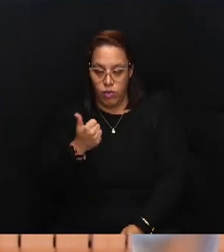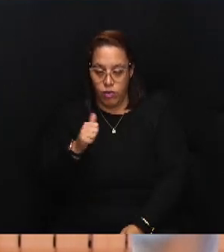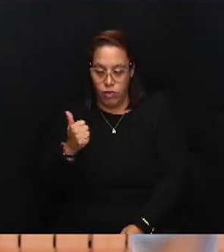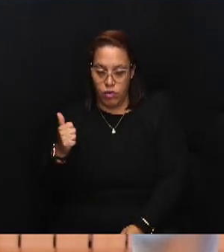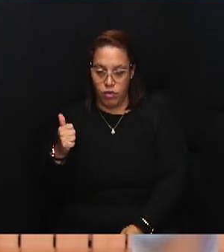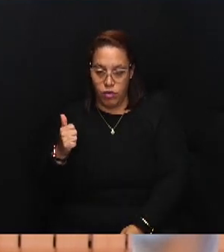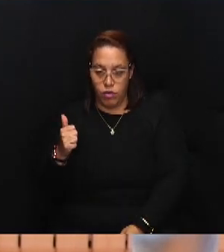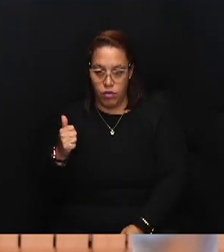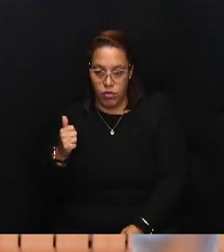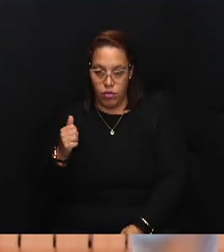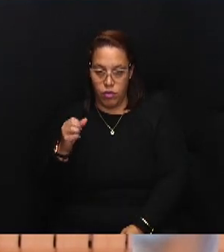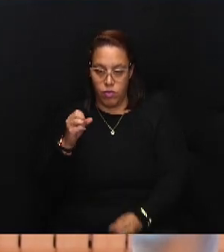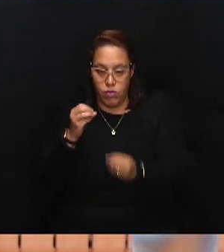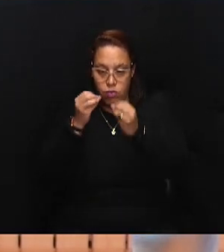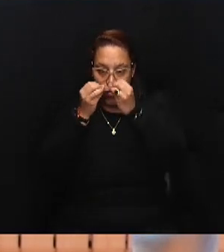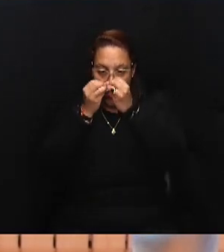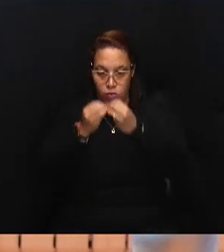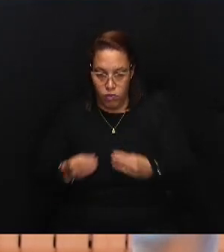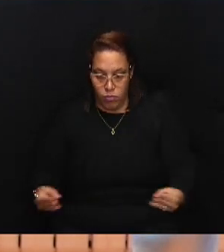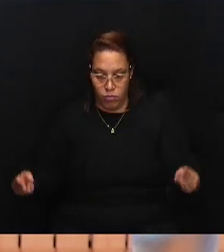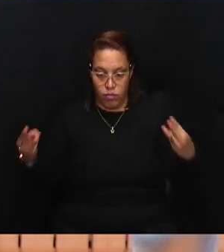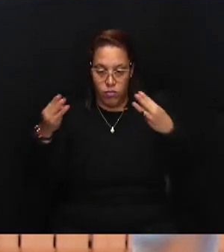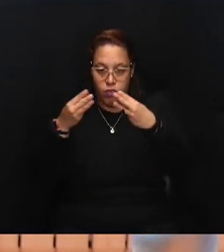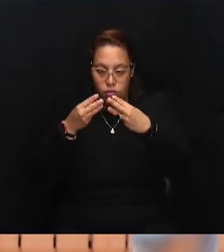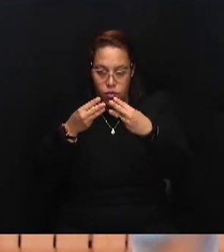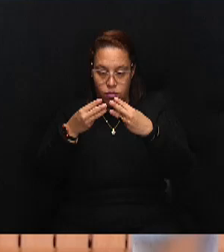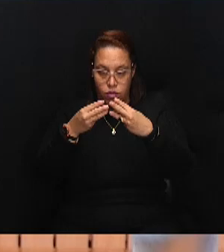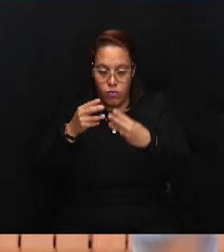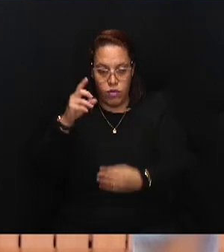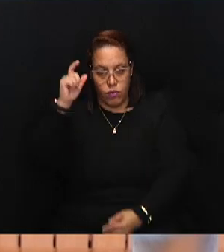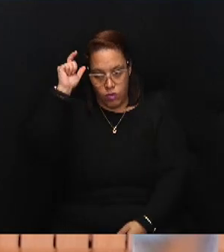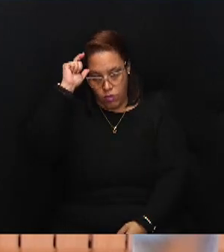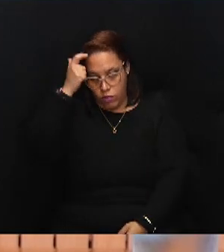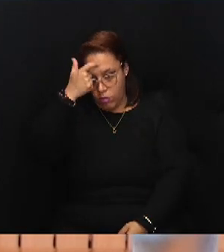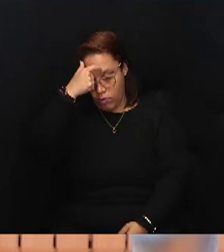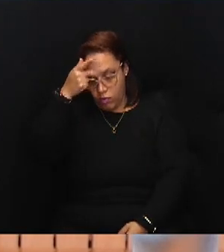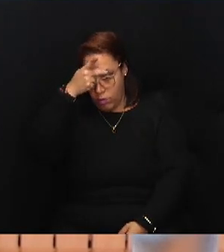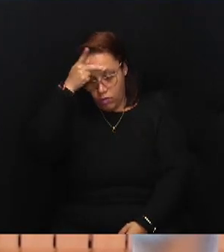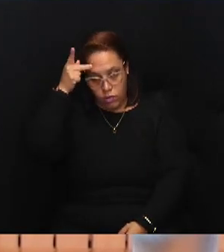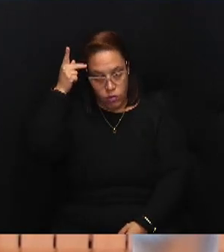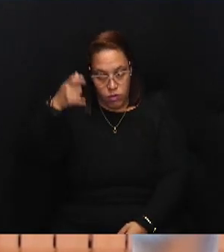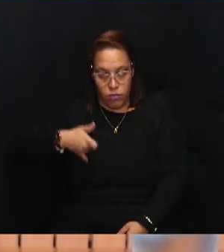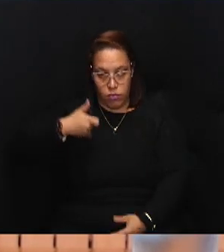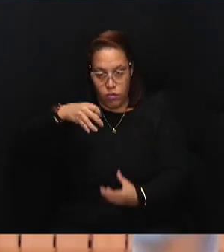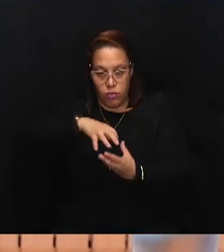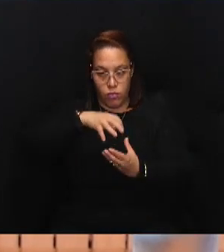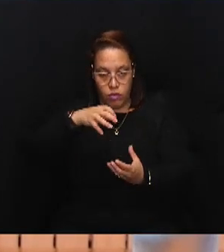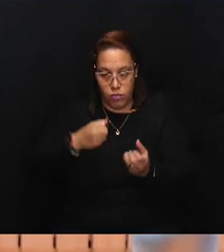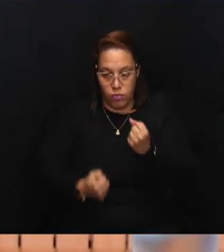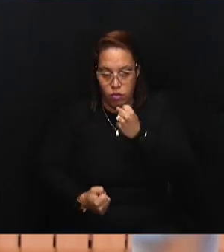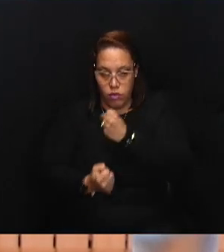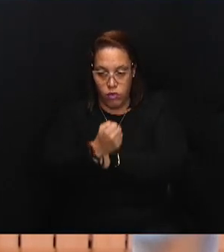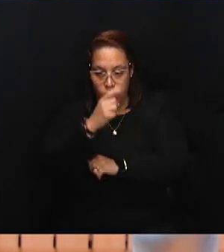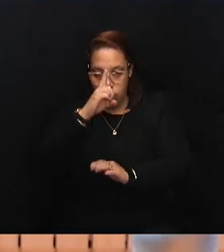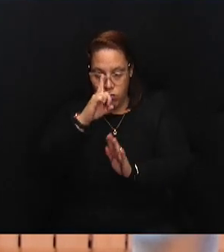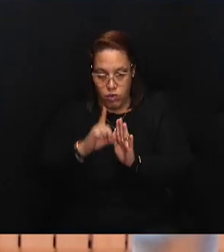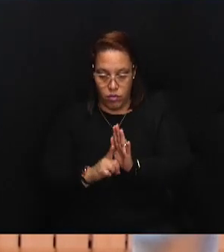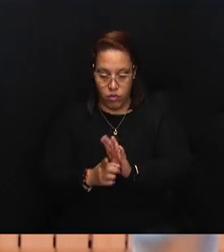Organização das Nações Unidas, para conscientizar sobre a violência contra a pessoa idosa e promover a proteção de seus